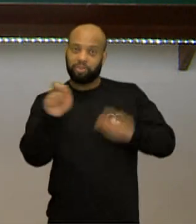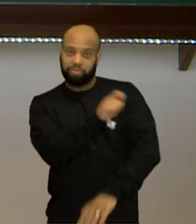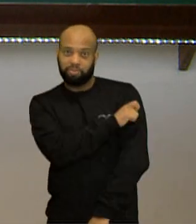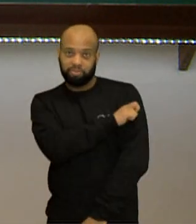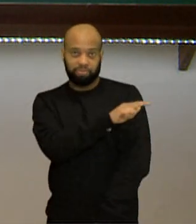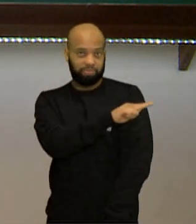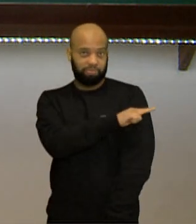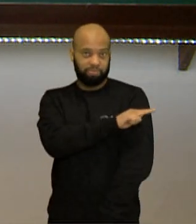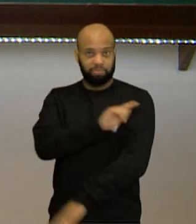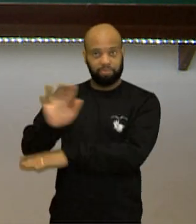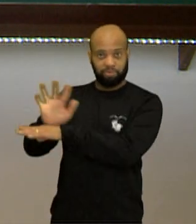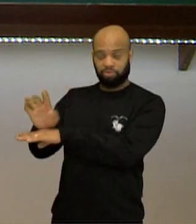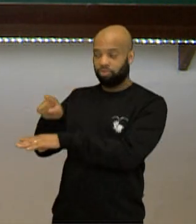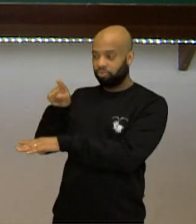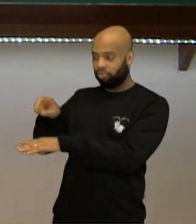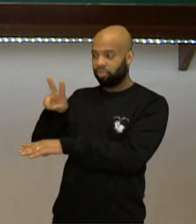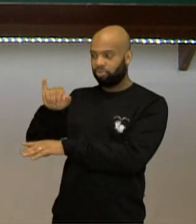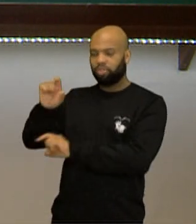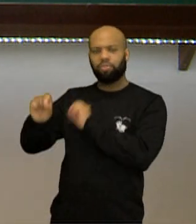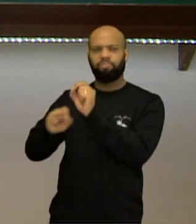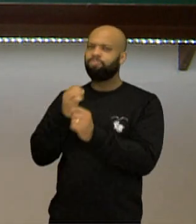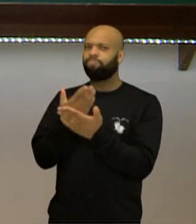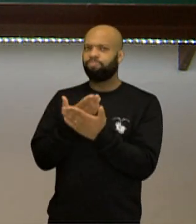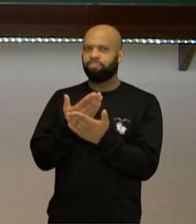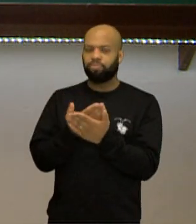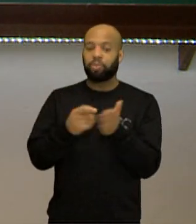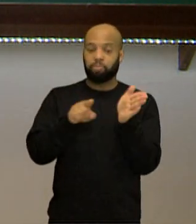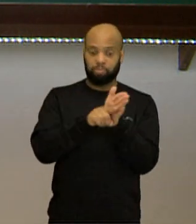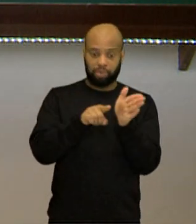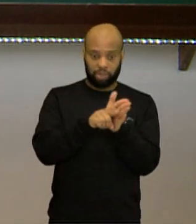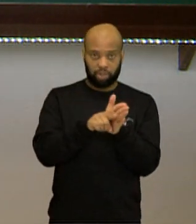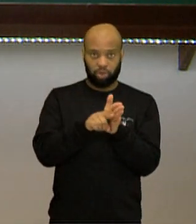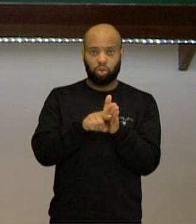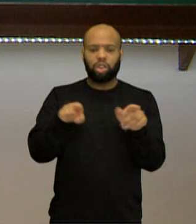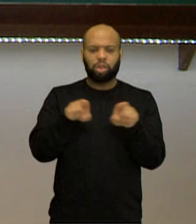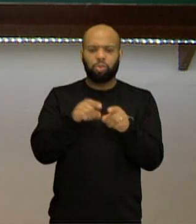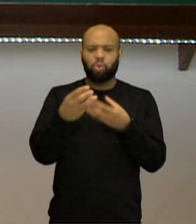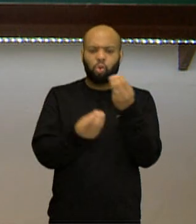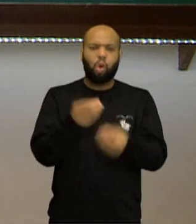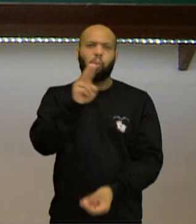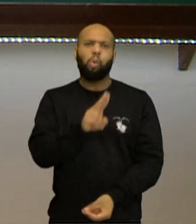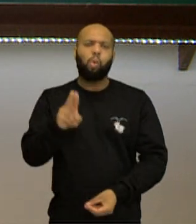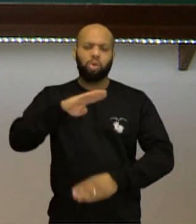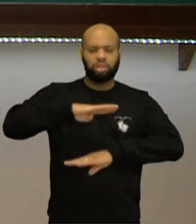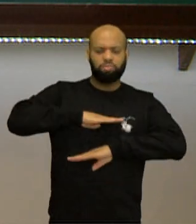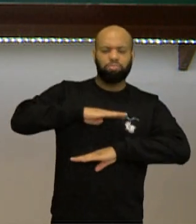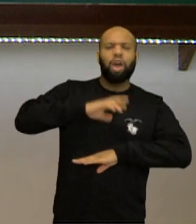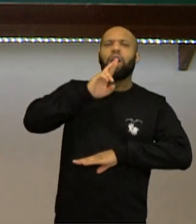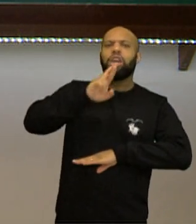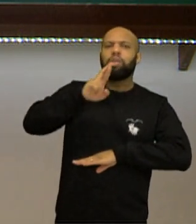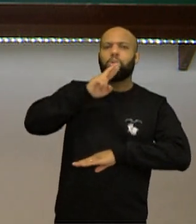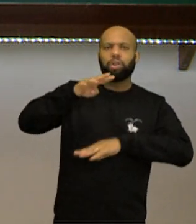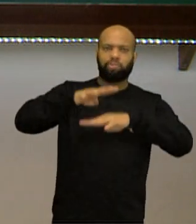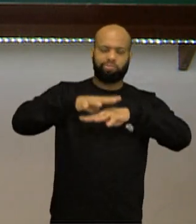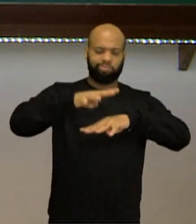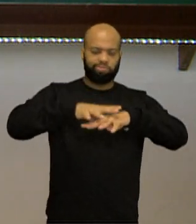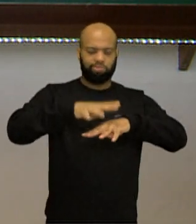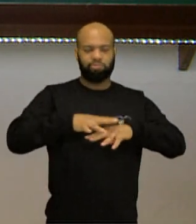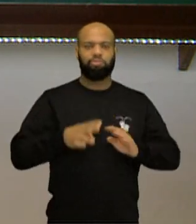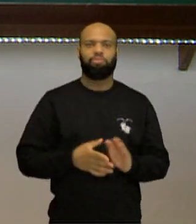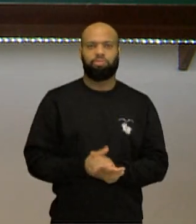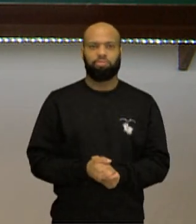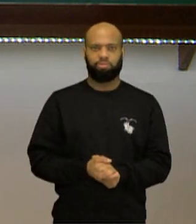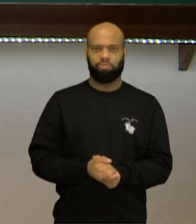estudante do sétimo ano! Neste vídeo, nós vamos falar sobre a subtração de números inteiros e ver como isso se aplica em algumas